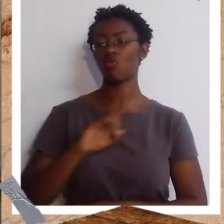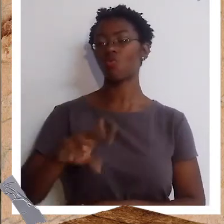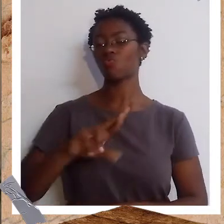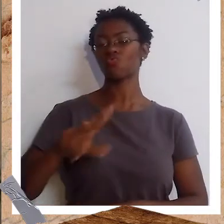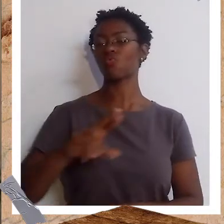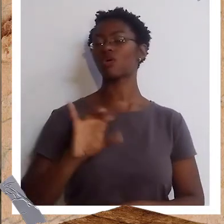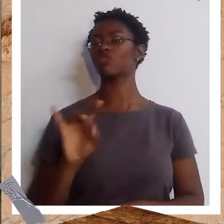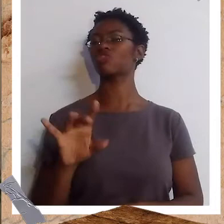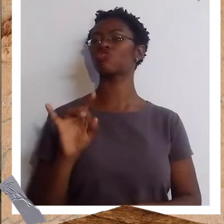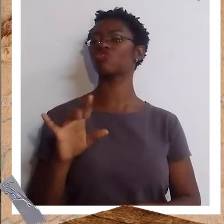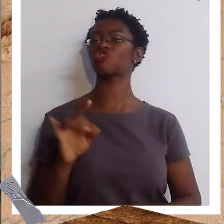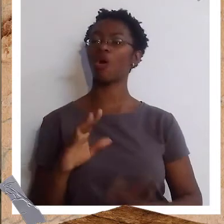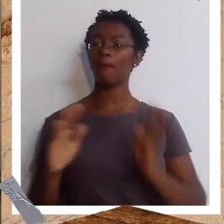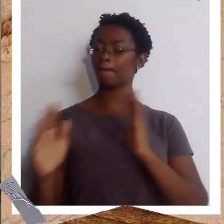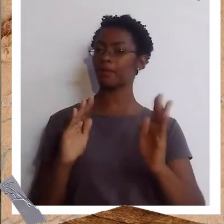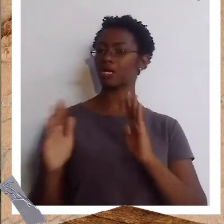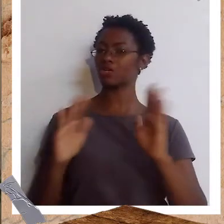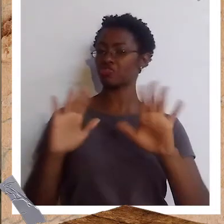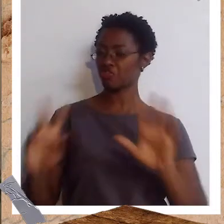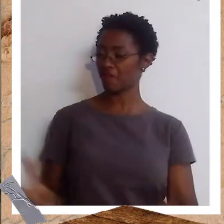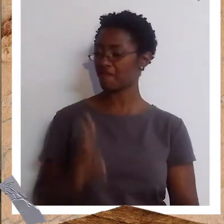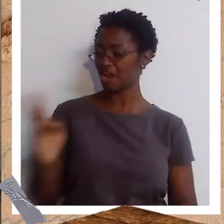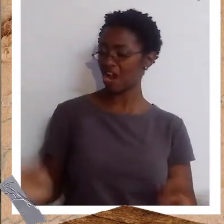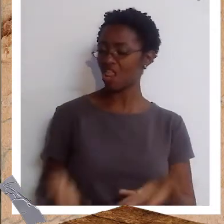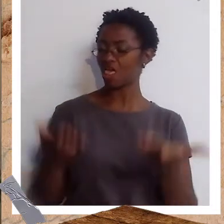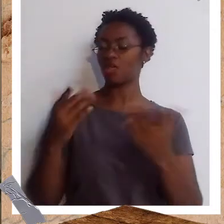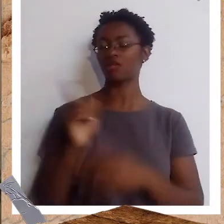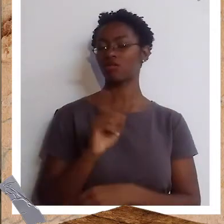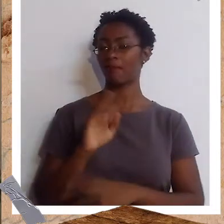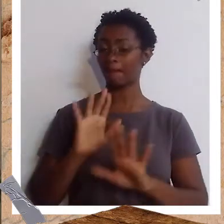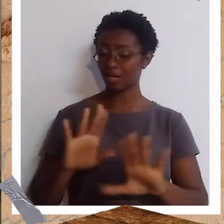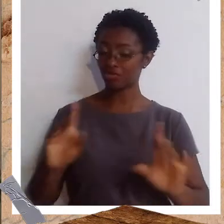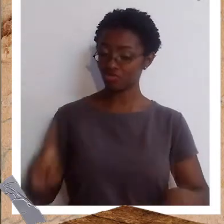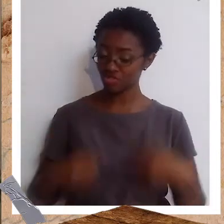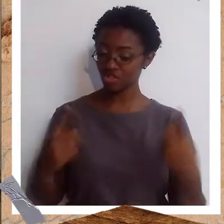mas que me parece que é o desafio da nossa geração,